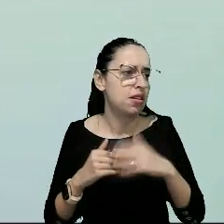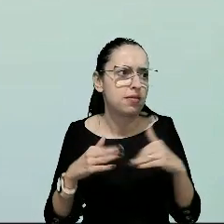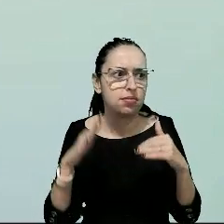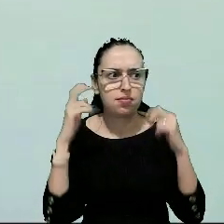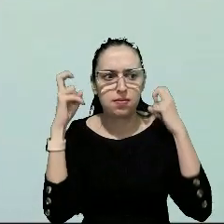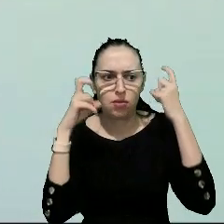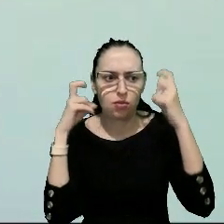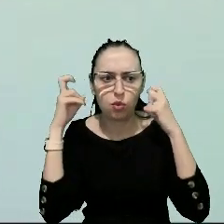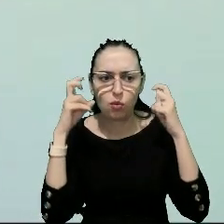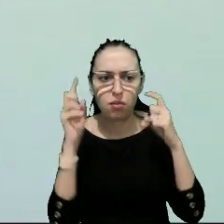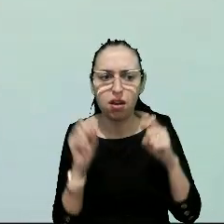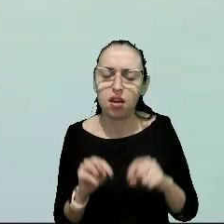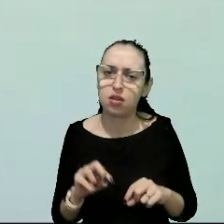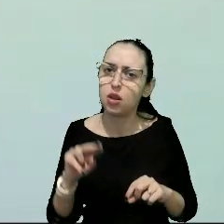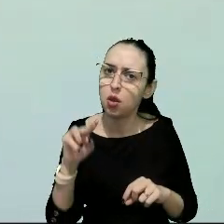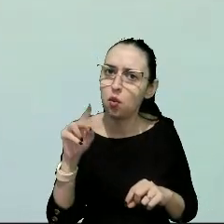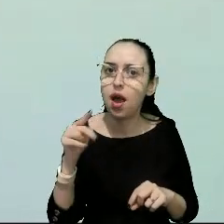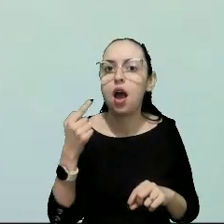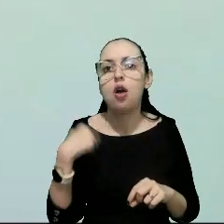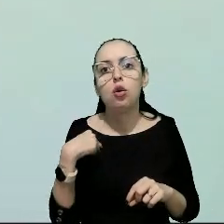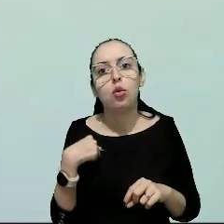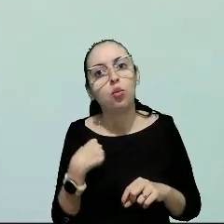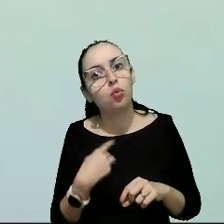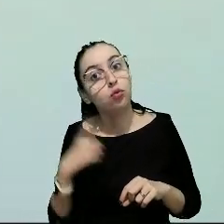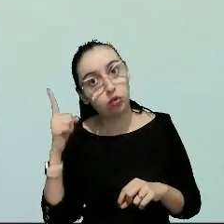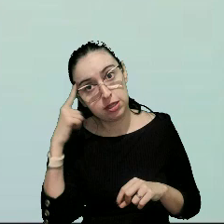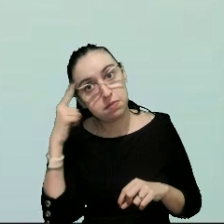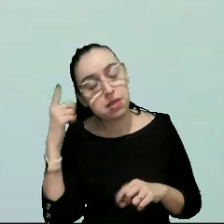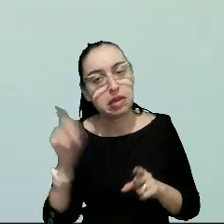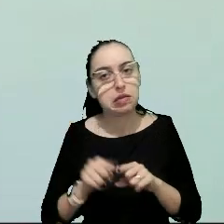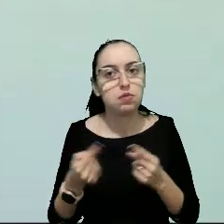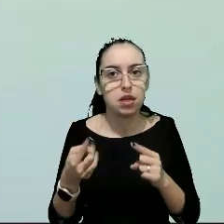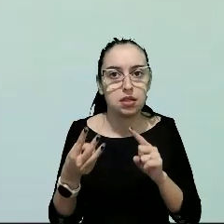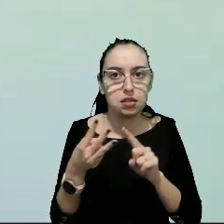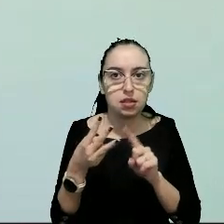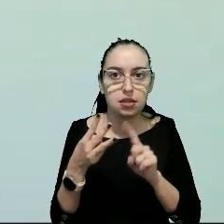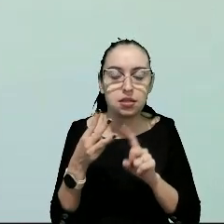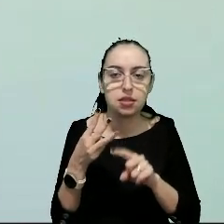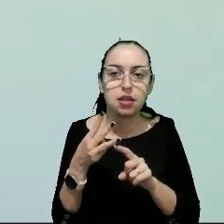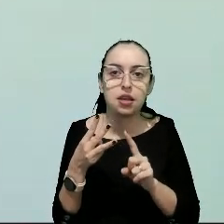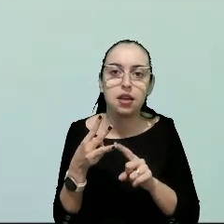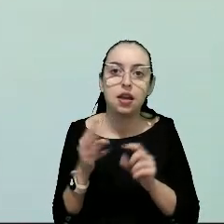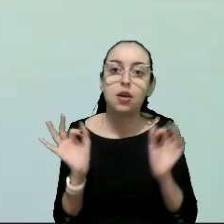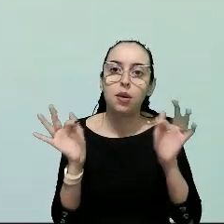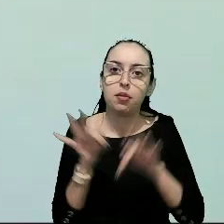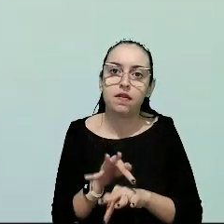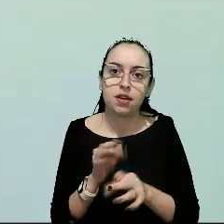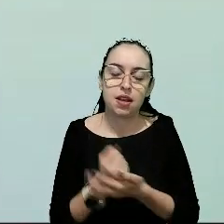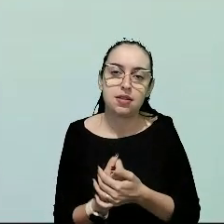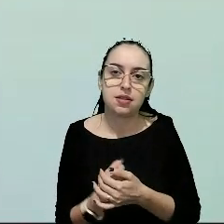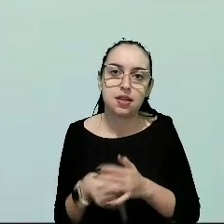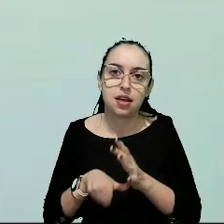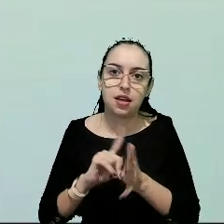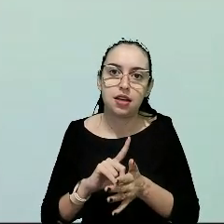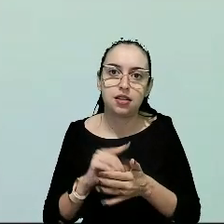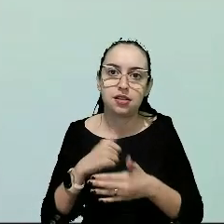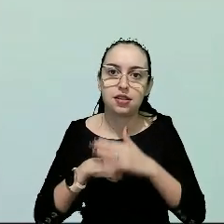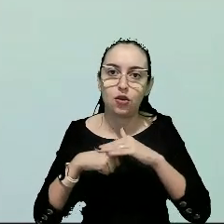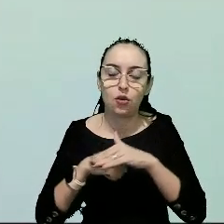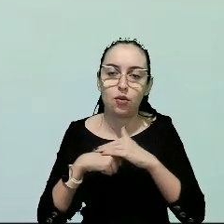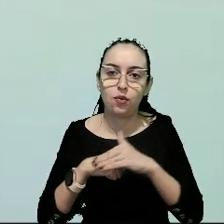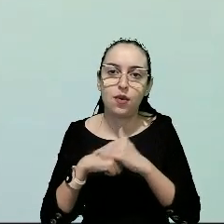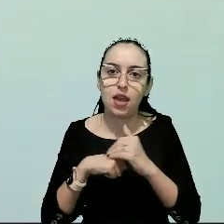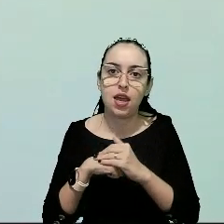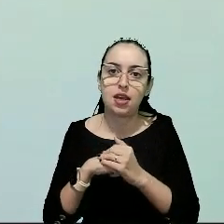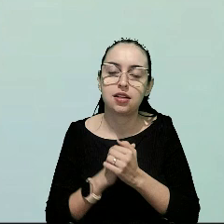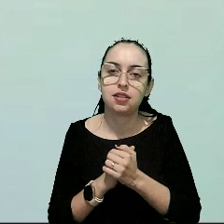tão preocupados assim com você como você imagina. Mas tem uma terceira categoria, e eu quero terminar com ela antes da